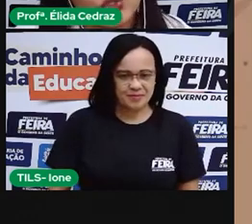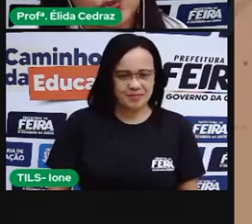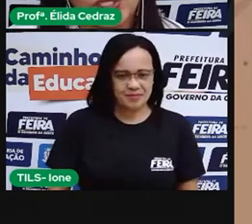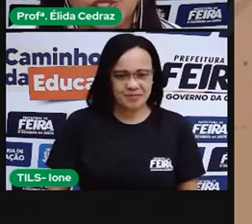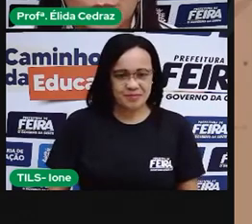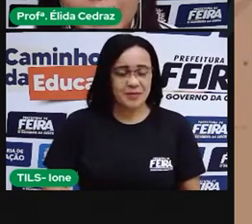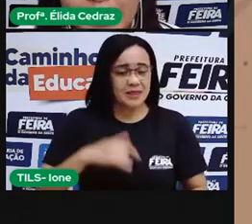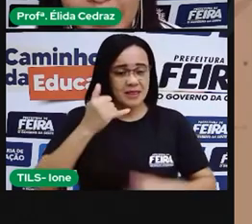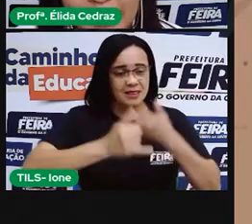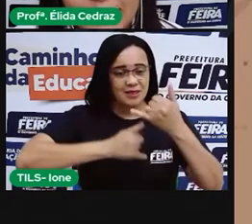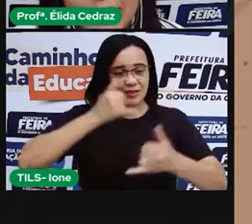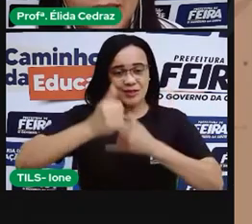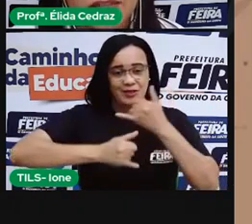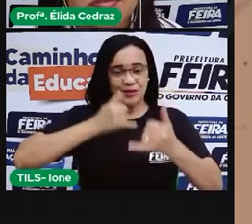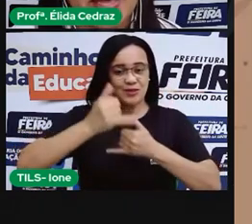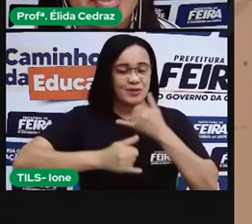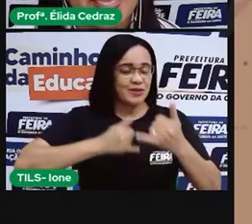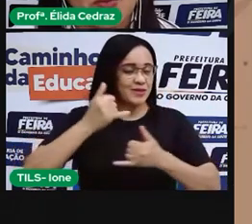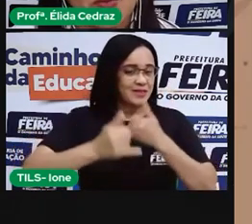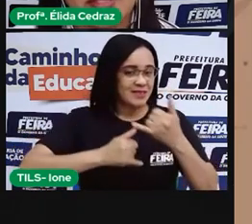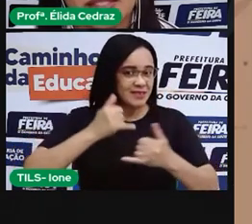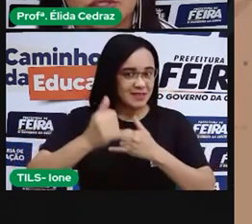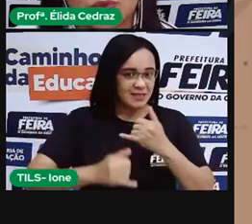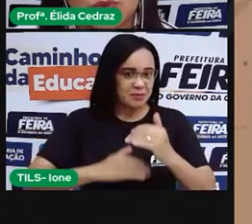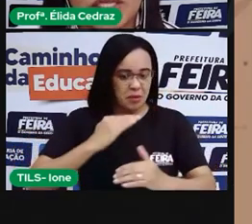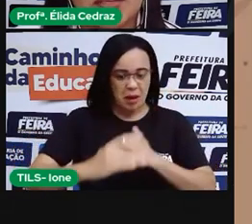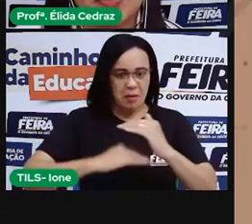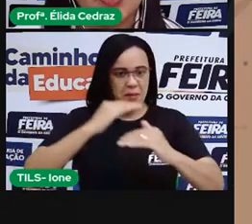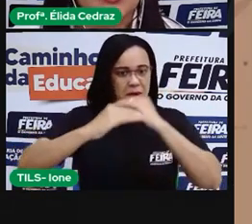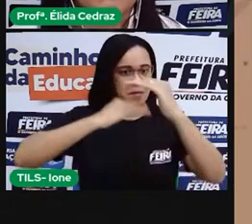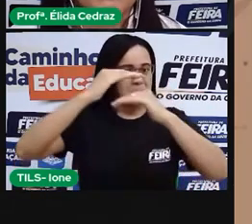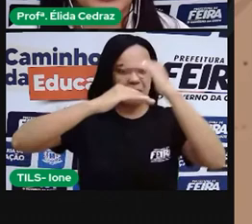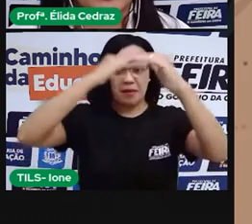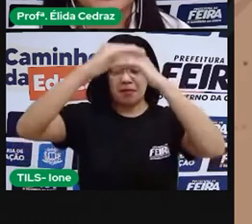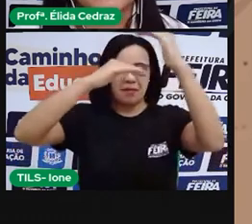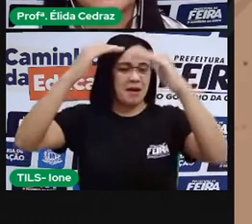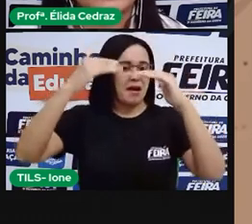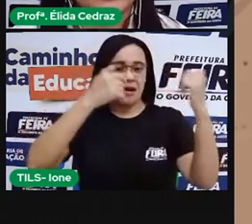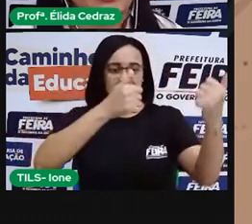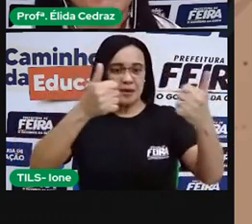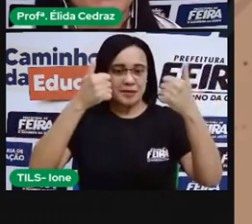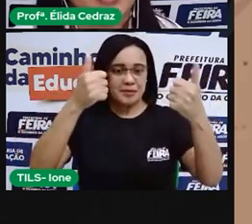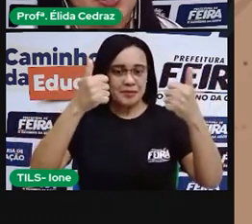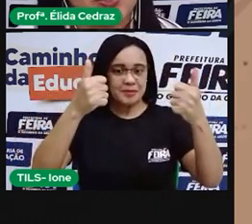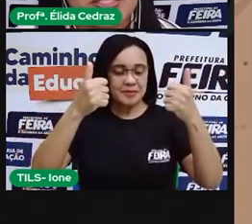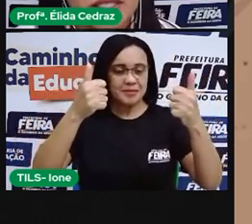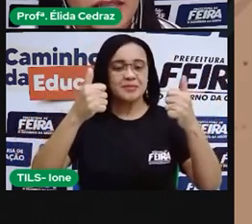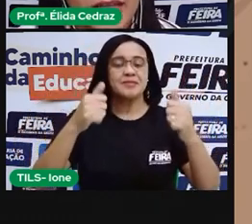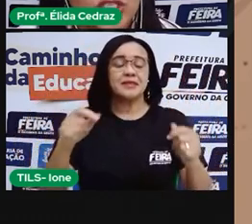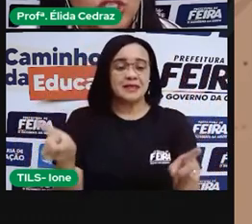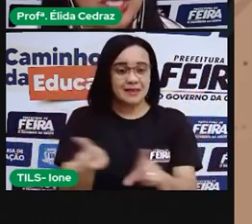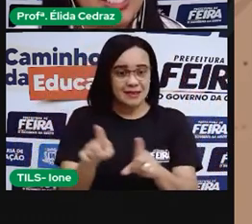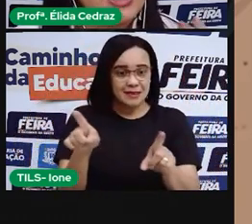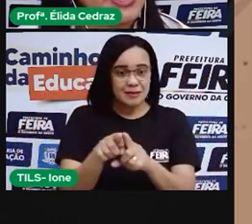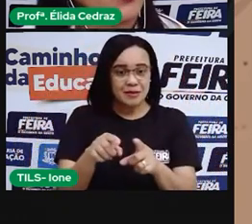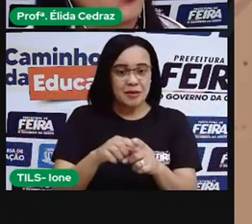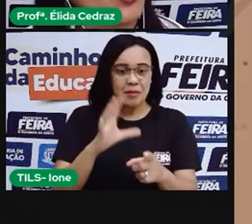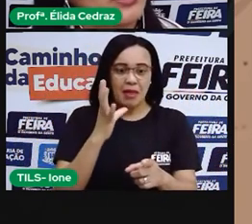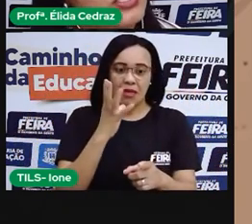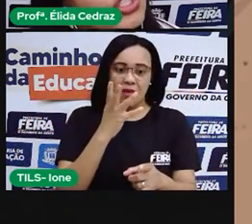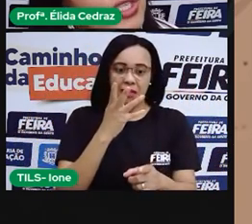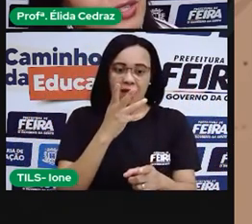E esse joguinho, ele é assim, ele vai aumentando o nível, vai aumentando a velocidade e